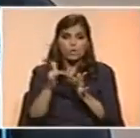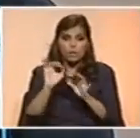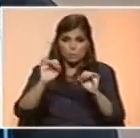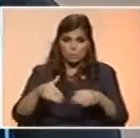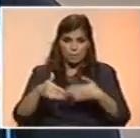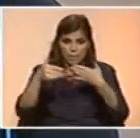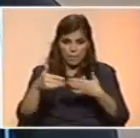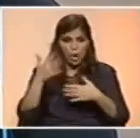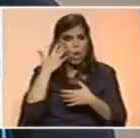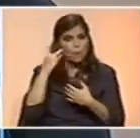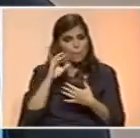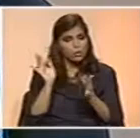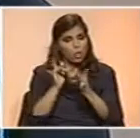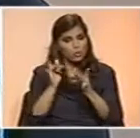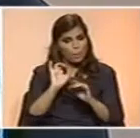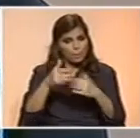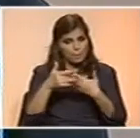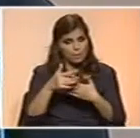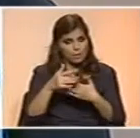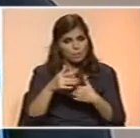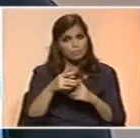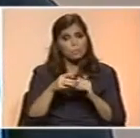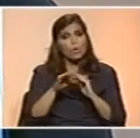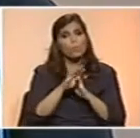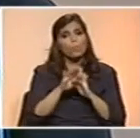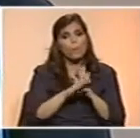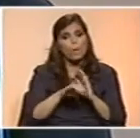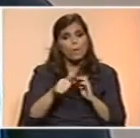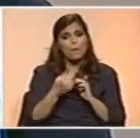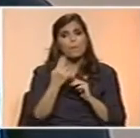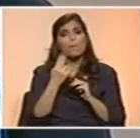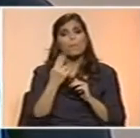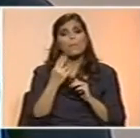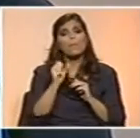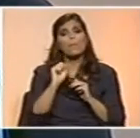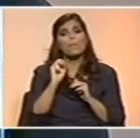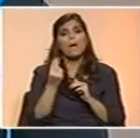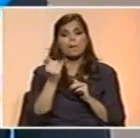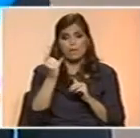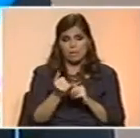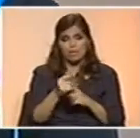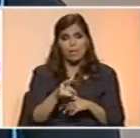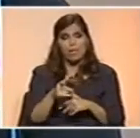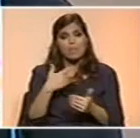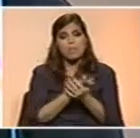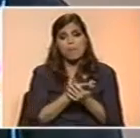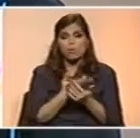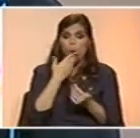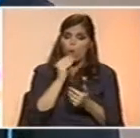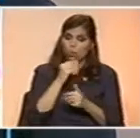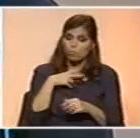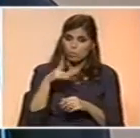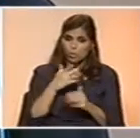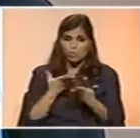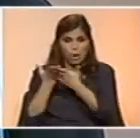e normalmente o nosso primeiro contacto com eles é o programa Buddy, que é um programa em que atribuímos um estudante português para